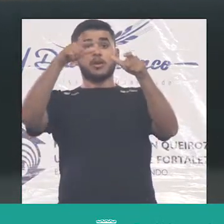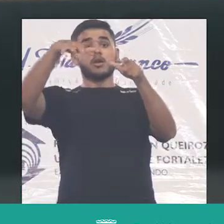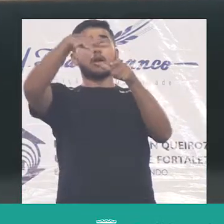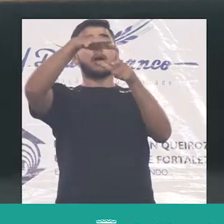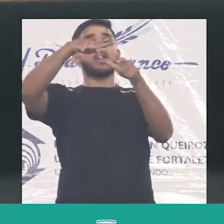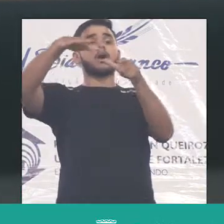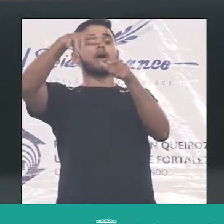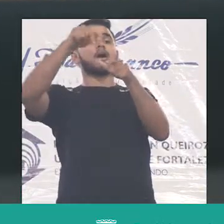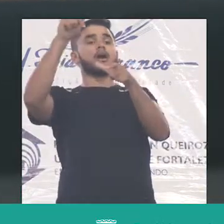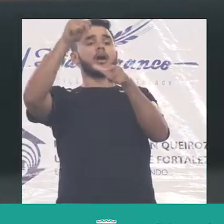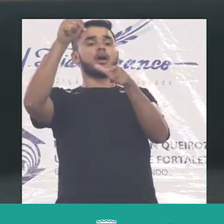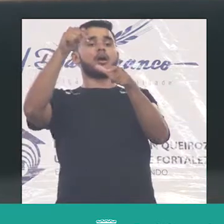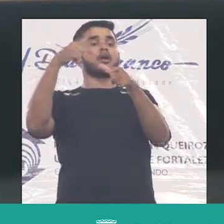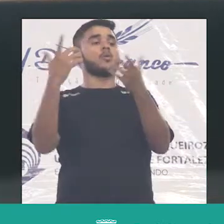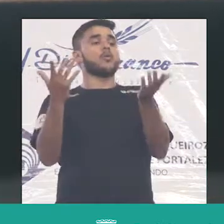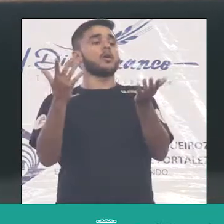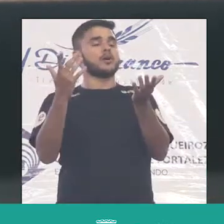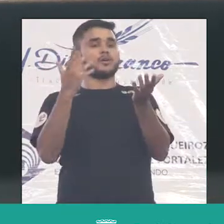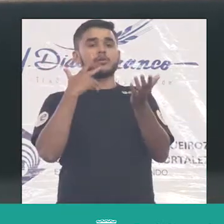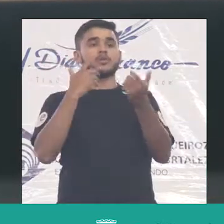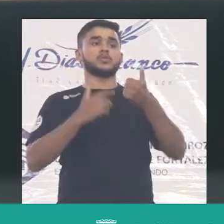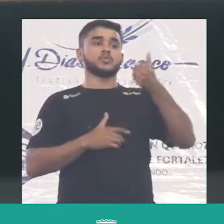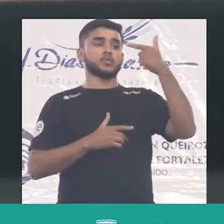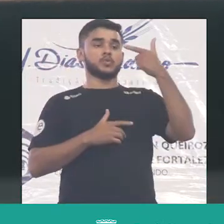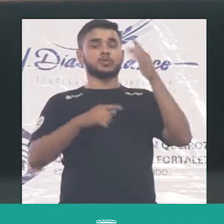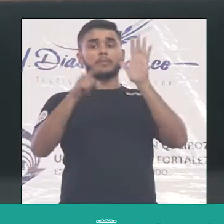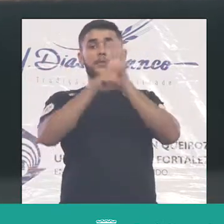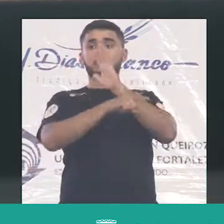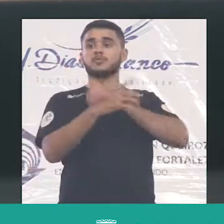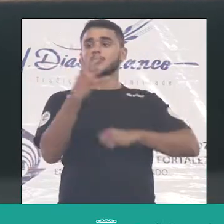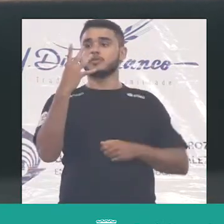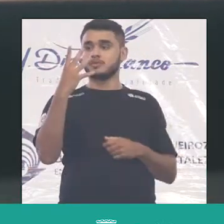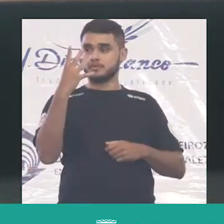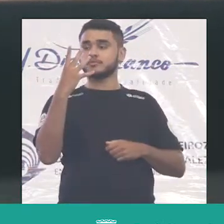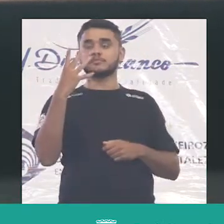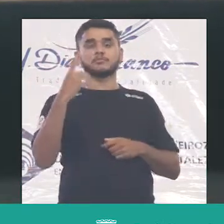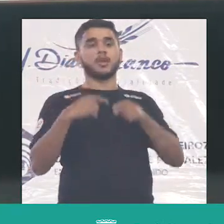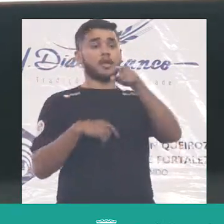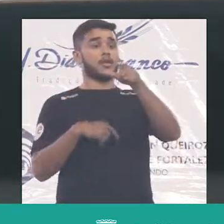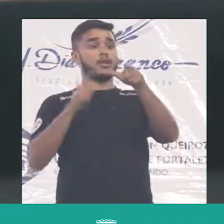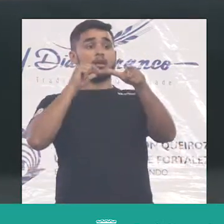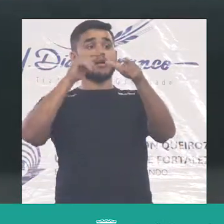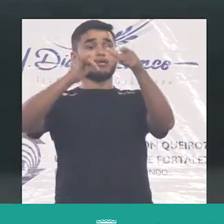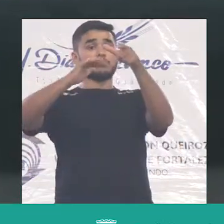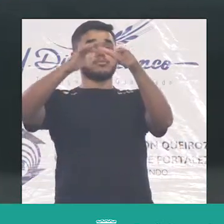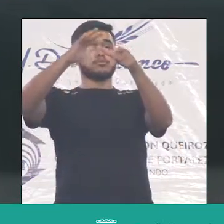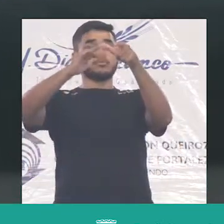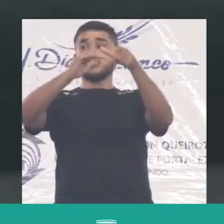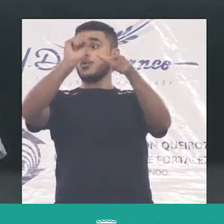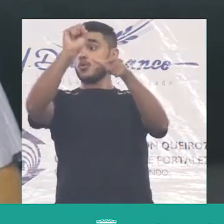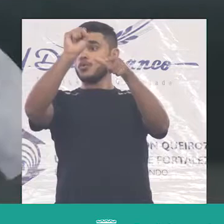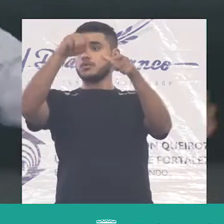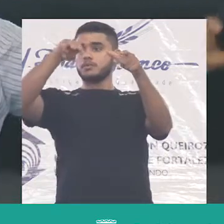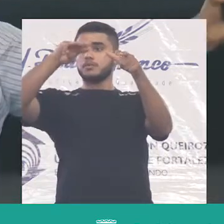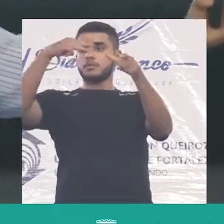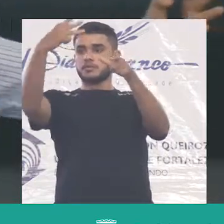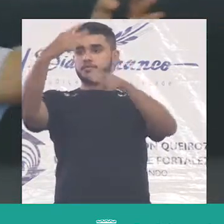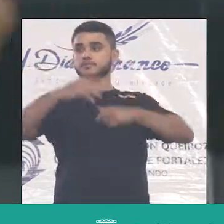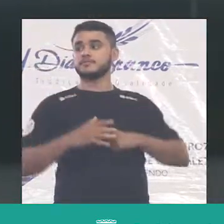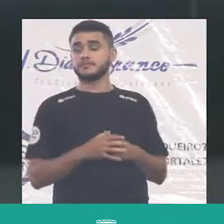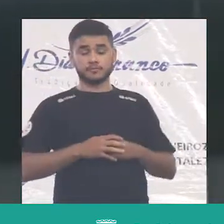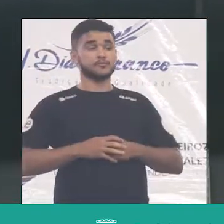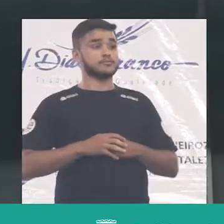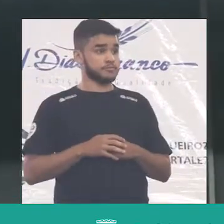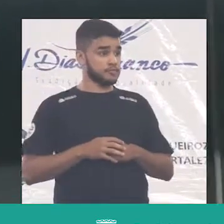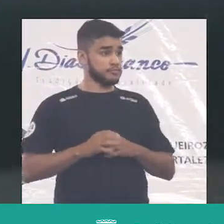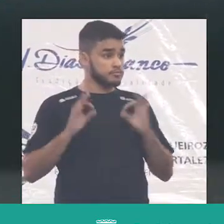ilha vai ter que ser a diferença. 12 menos o 4, vai ter que ser quanto? 8. Não é isso aí? Se o total era